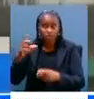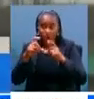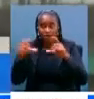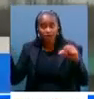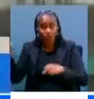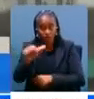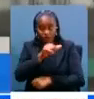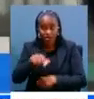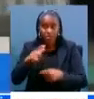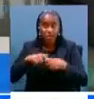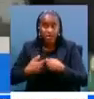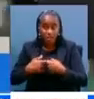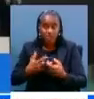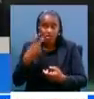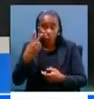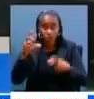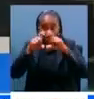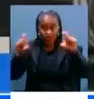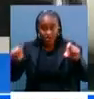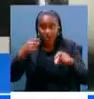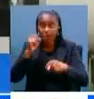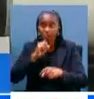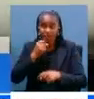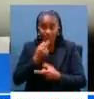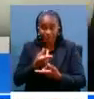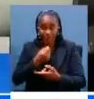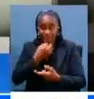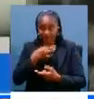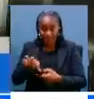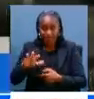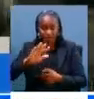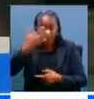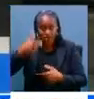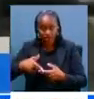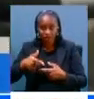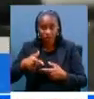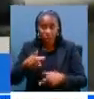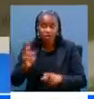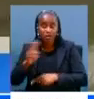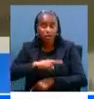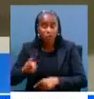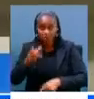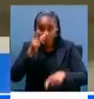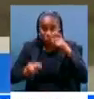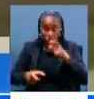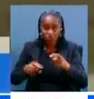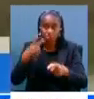parceria estratégica entre as duas companhias permitirá uma maior flexibilidade no transporte de passageiros entre os dois países.